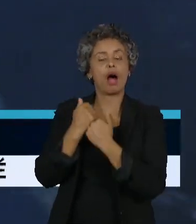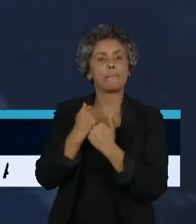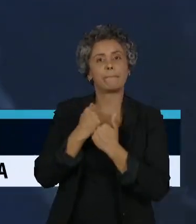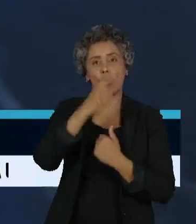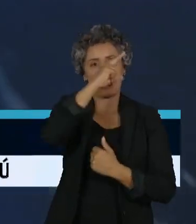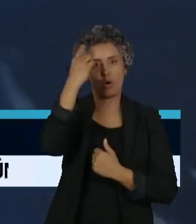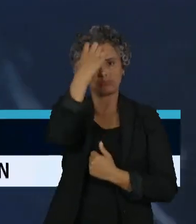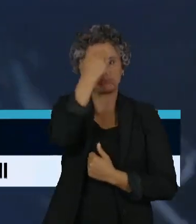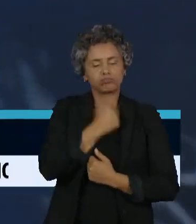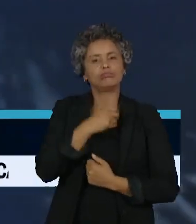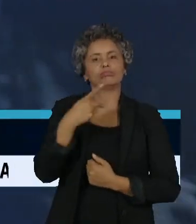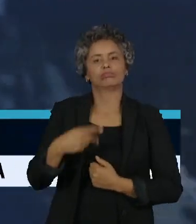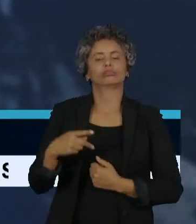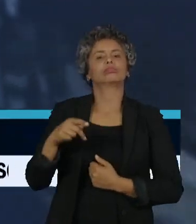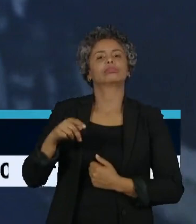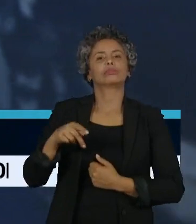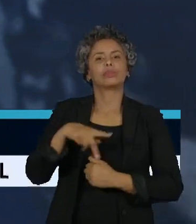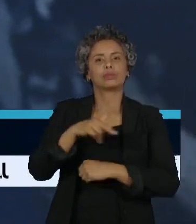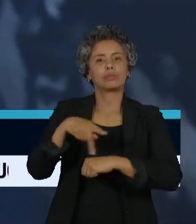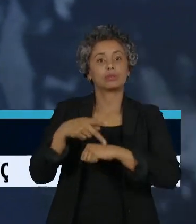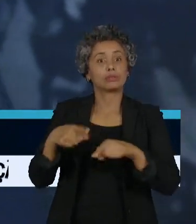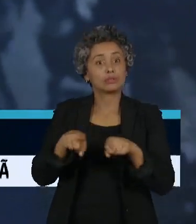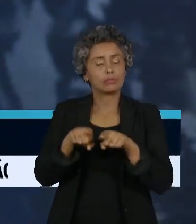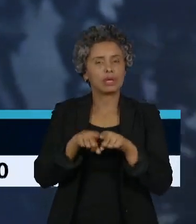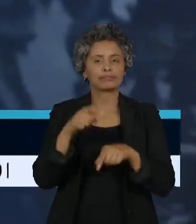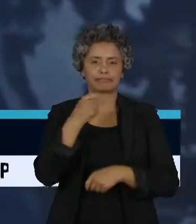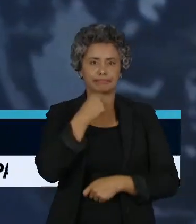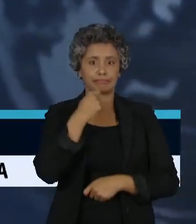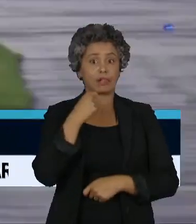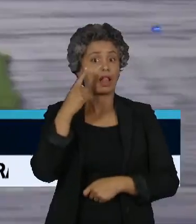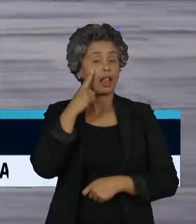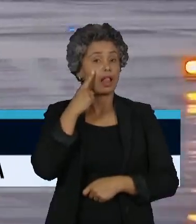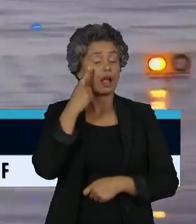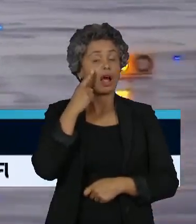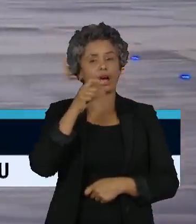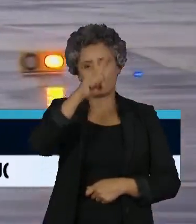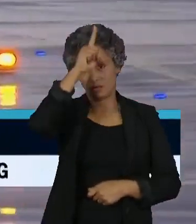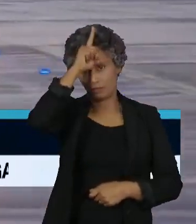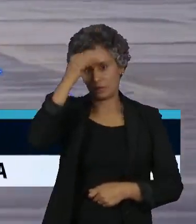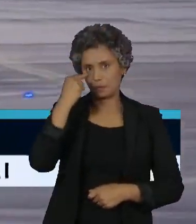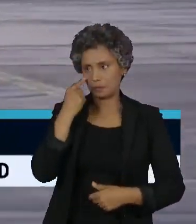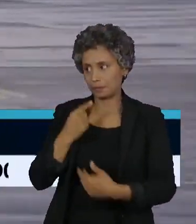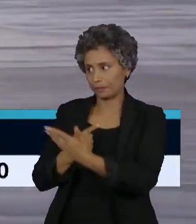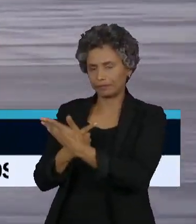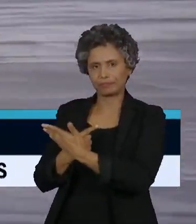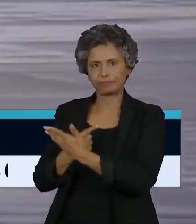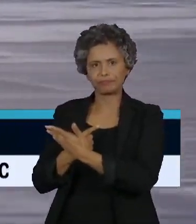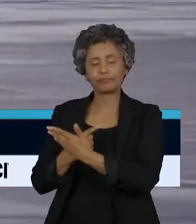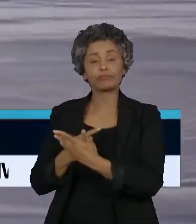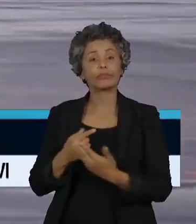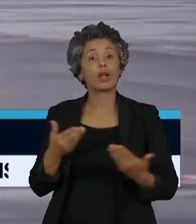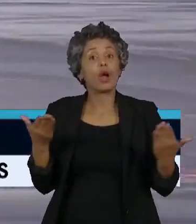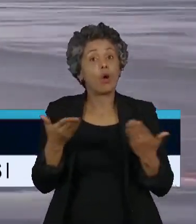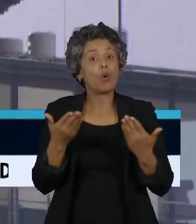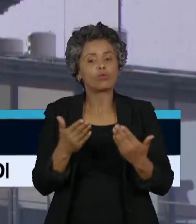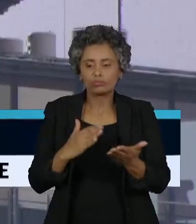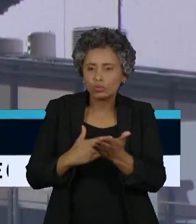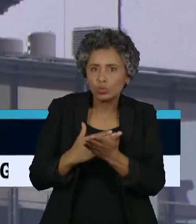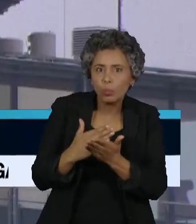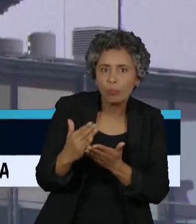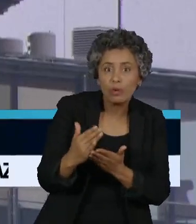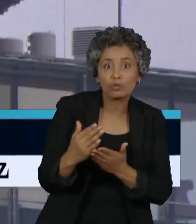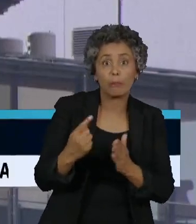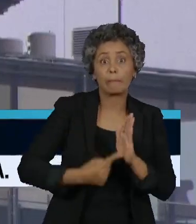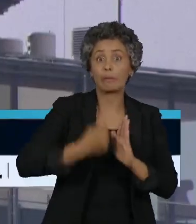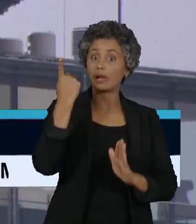Cristiane Ramalho correspondente da deut vell nossa parceira na Alemanha começaram a chegar hoje a Alemanha os primeiros voos que